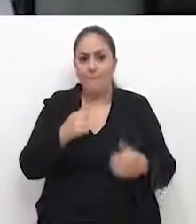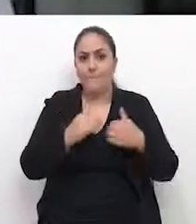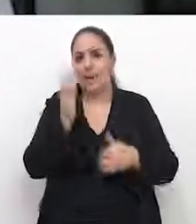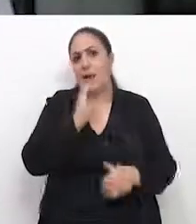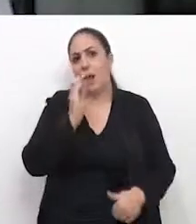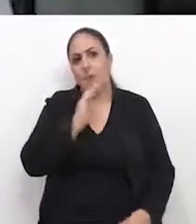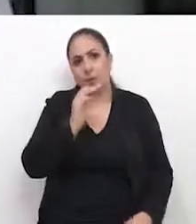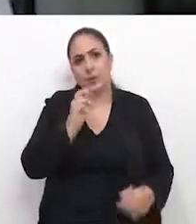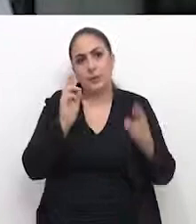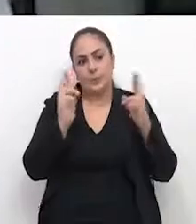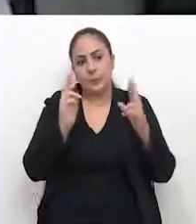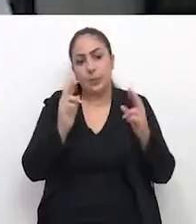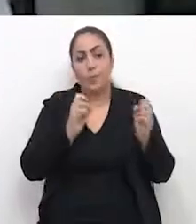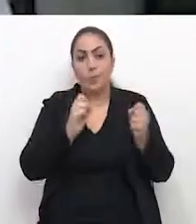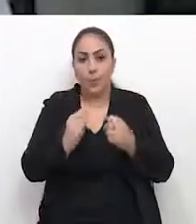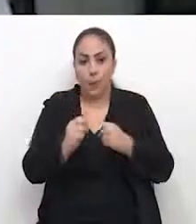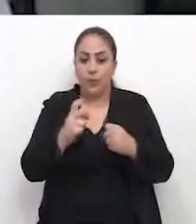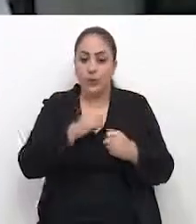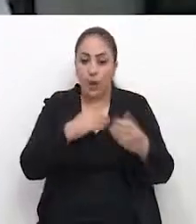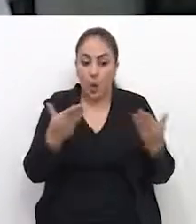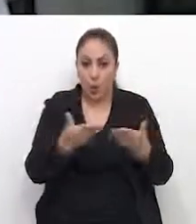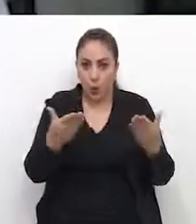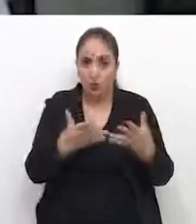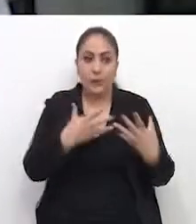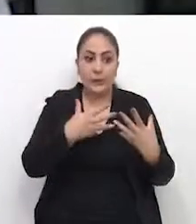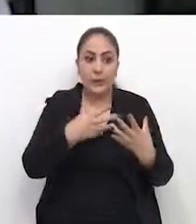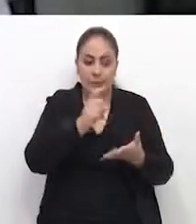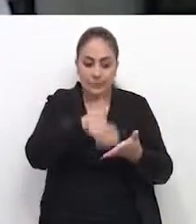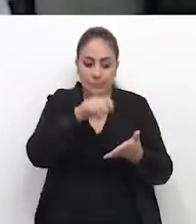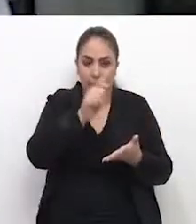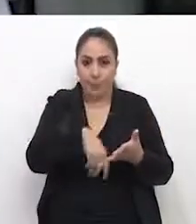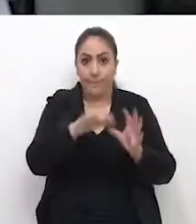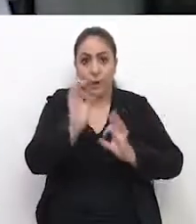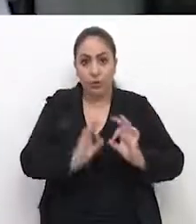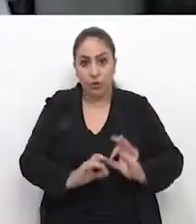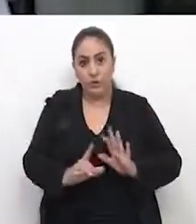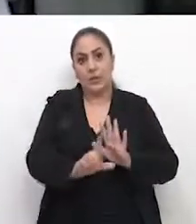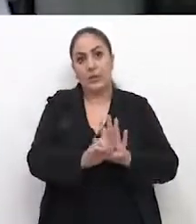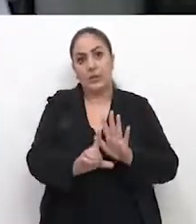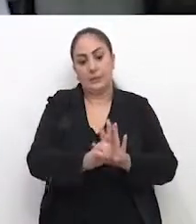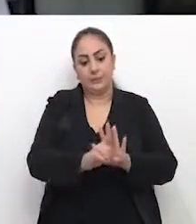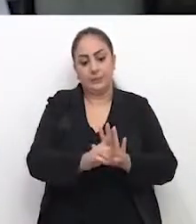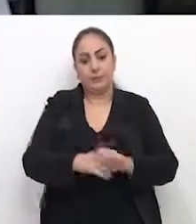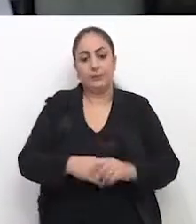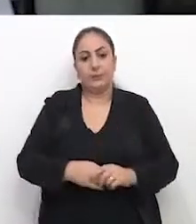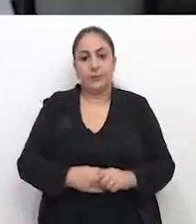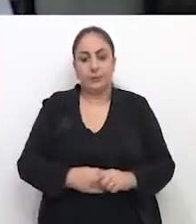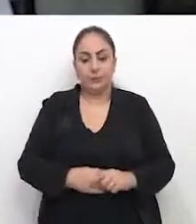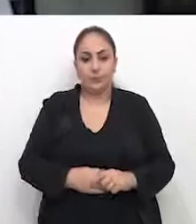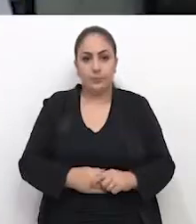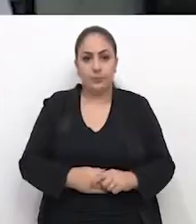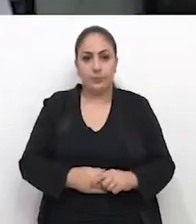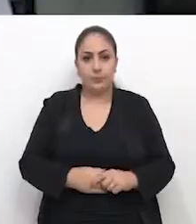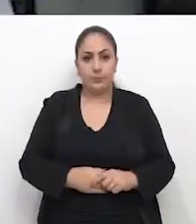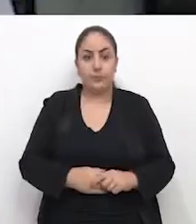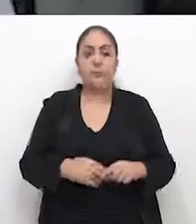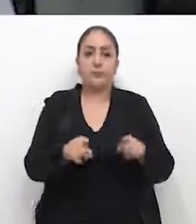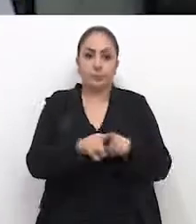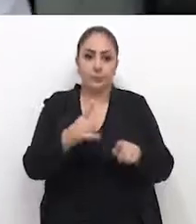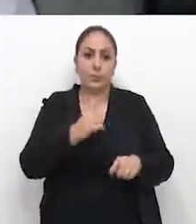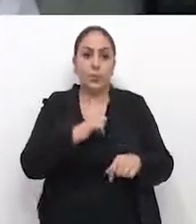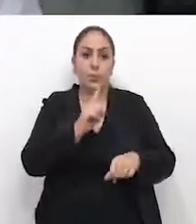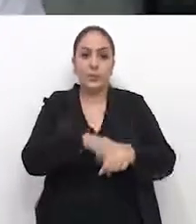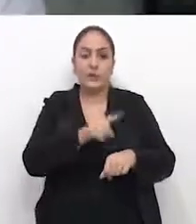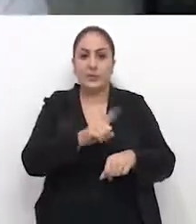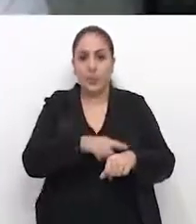disse que faria o mais breve possível, há expectativa de que possa sair ainda hoje a sanção deste projeto de lei.